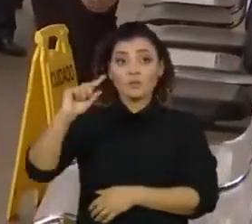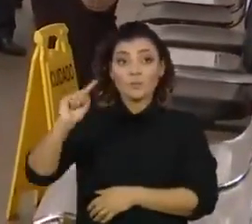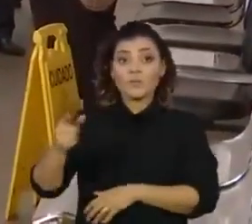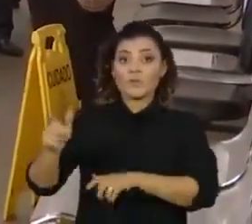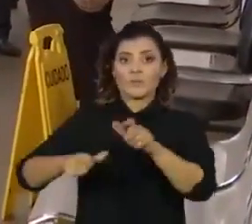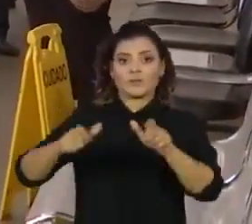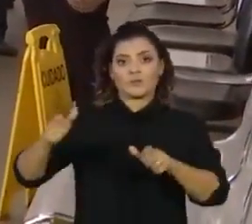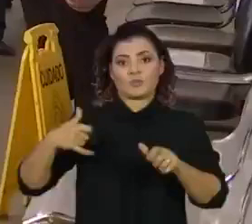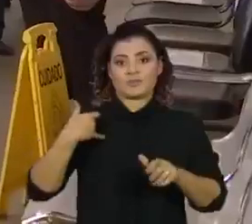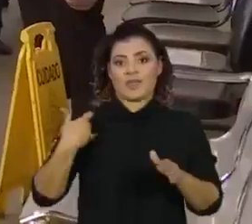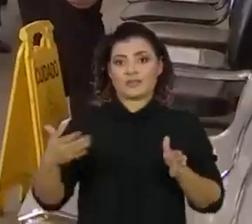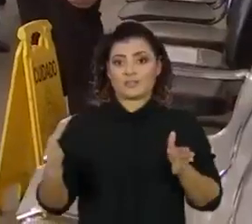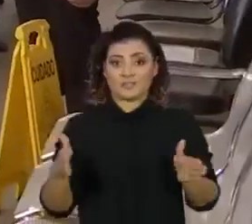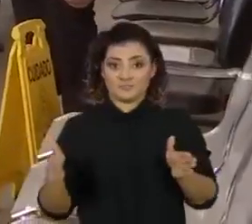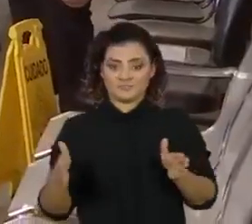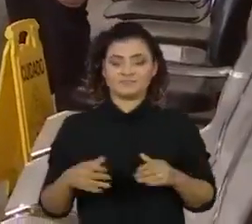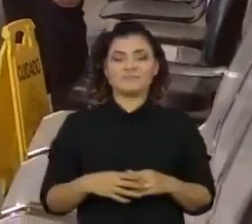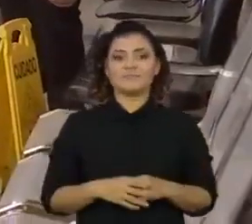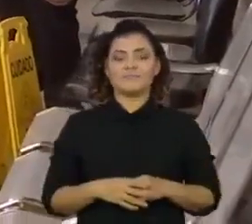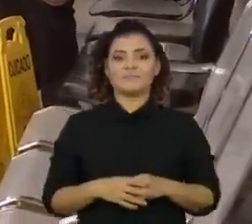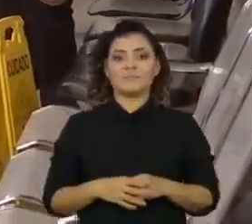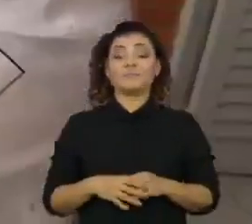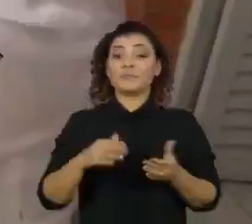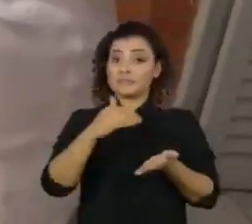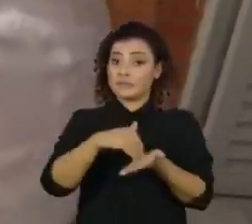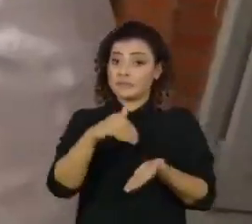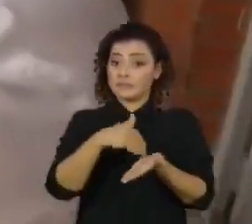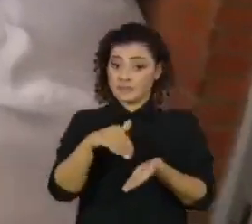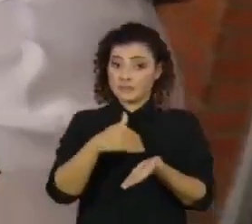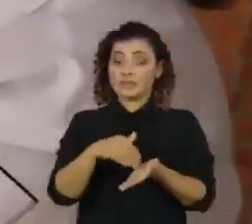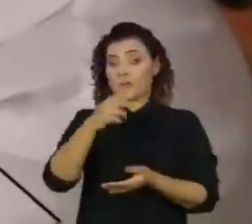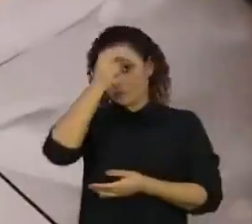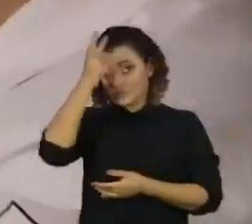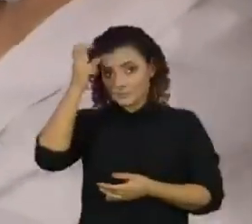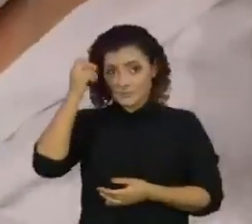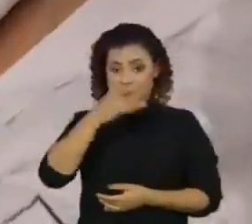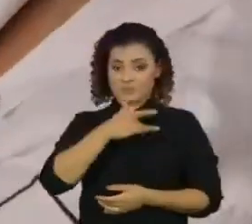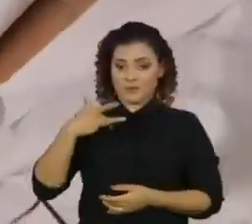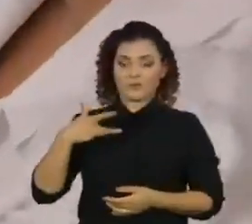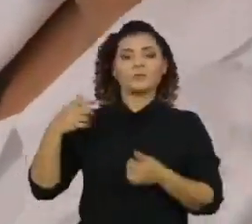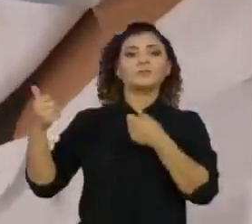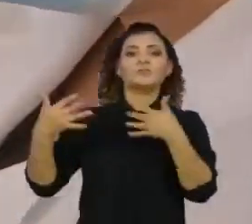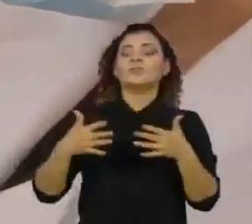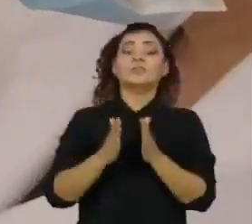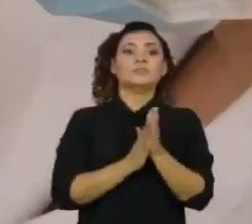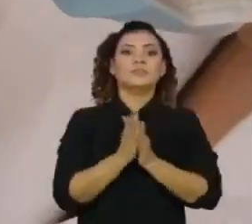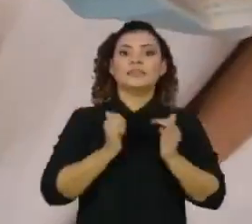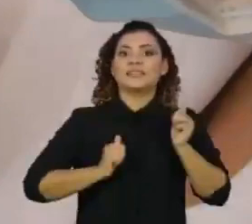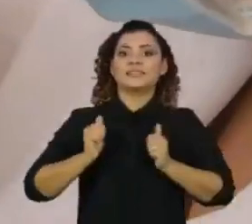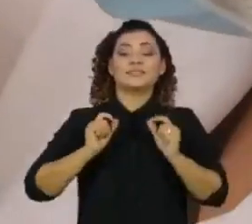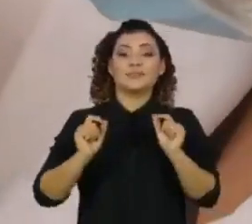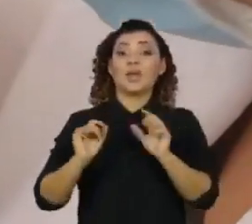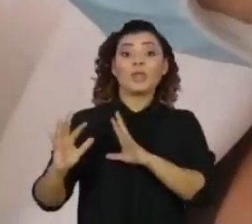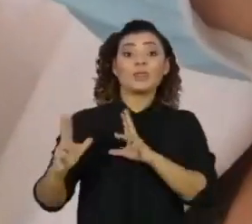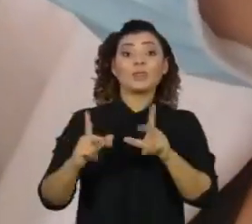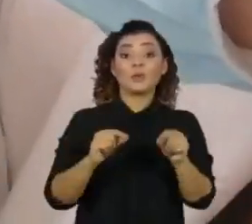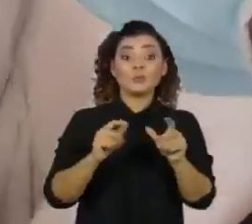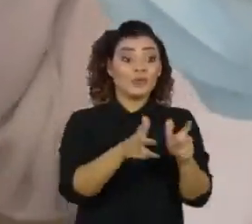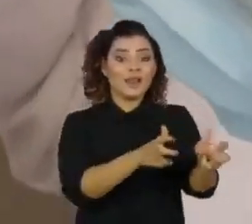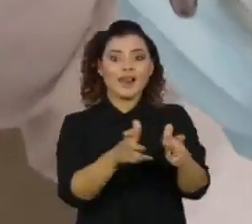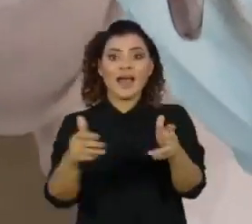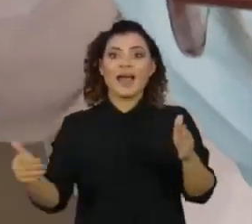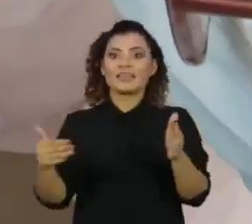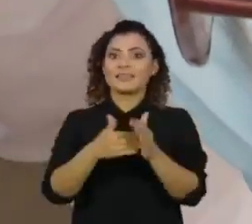mil pessoas nessa faixa etária de acordo com a Secretaria Municipal de Saúde a expectativa é vacinar todos